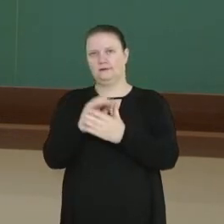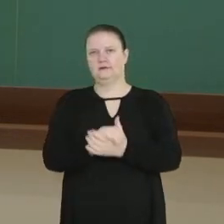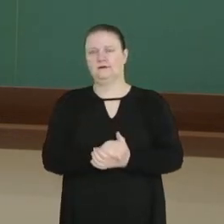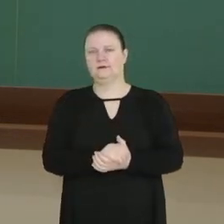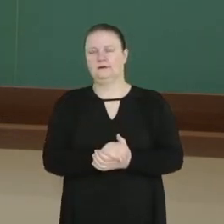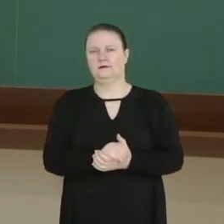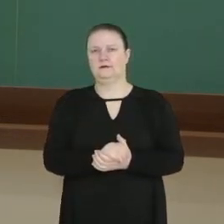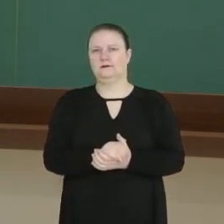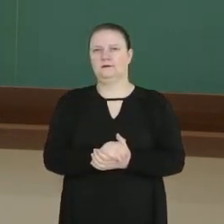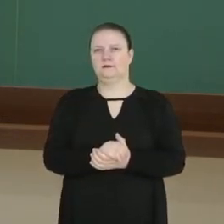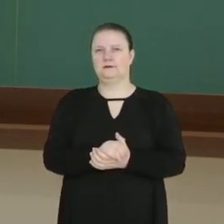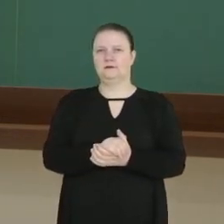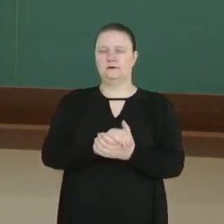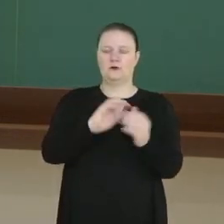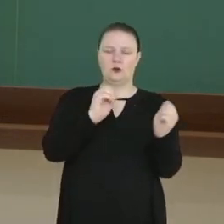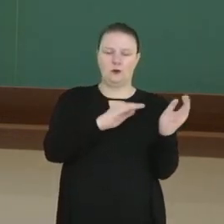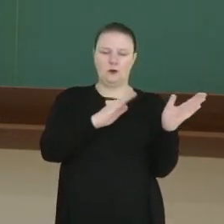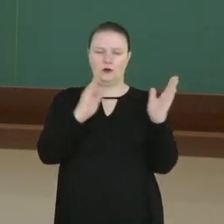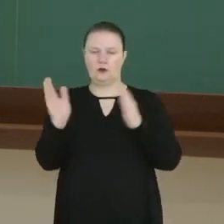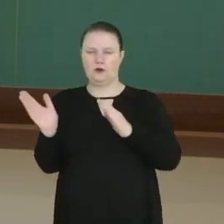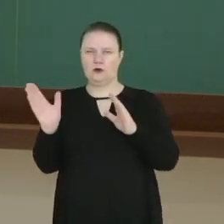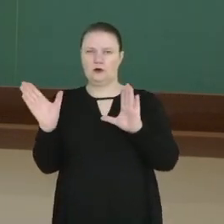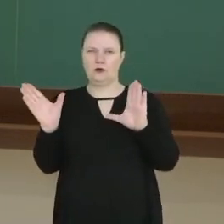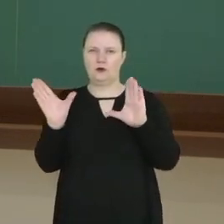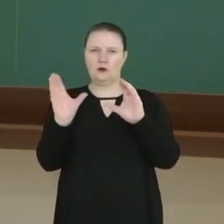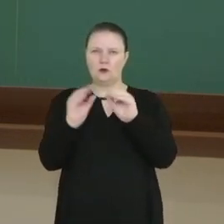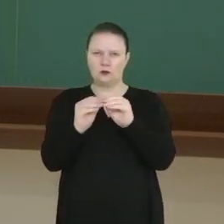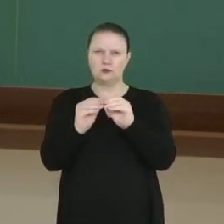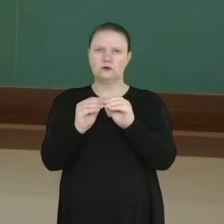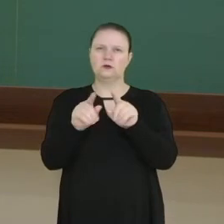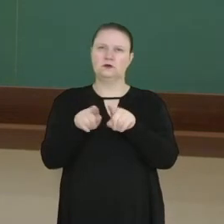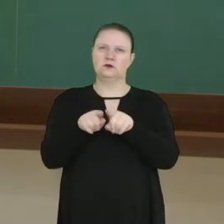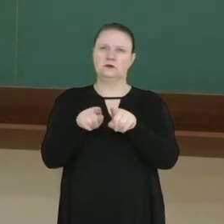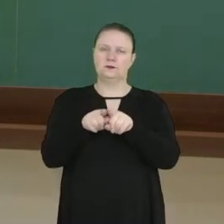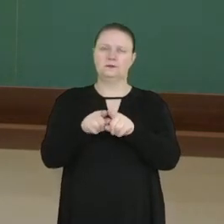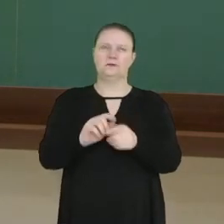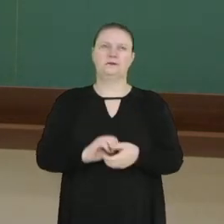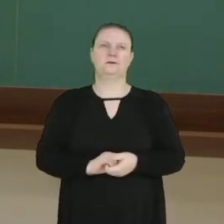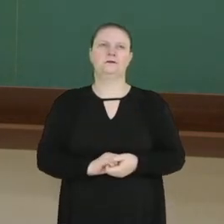ali, formando o período composto por coordenação, beleza?